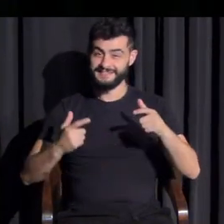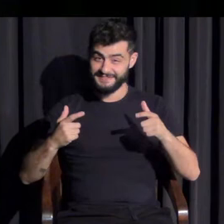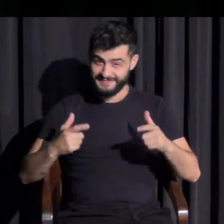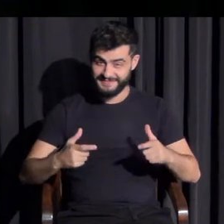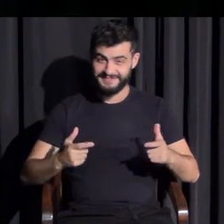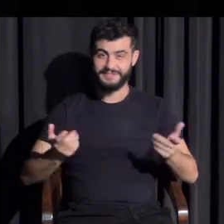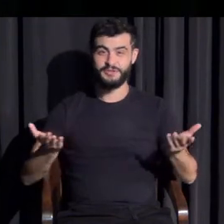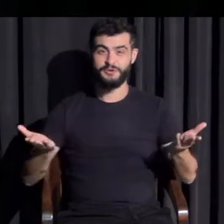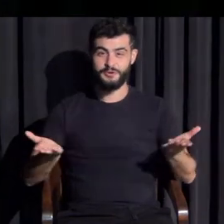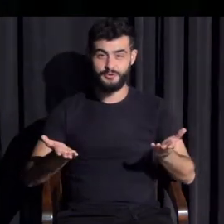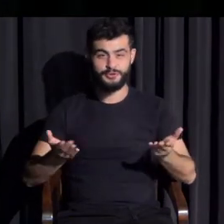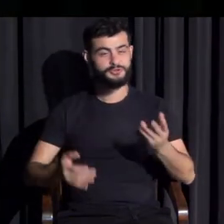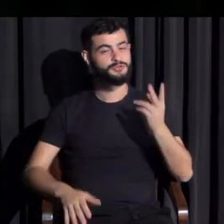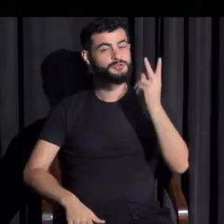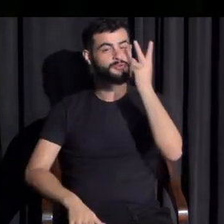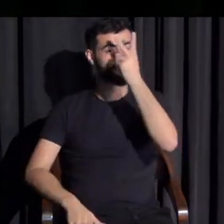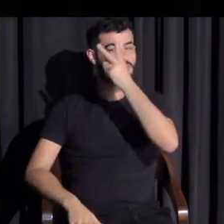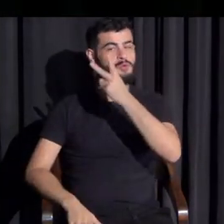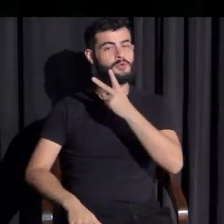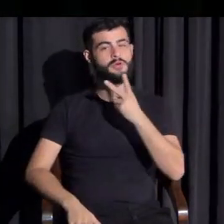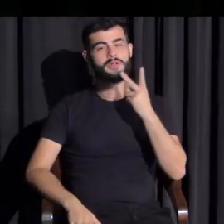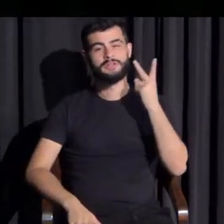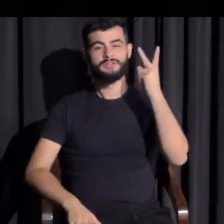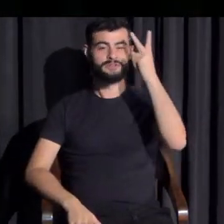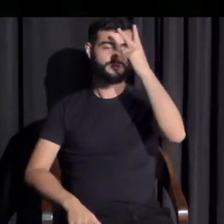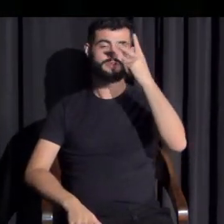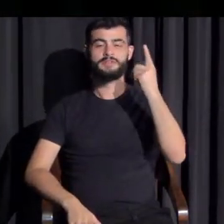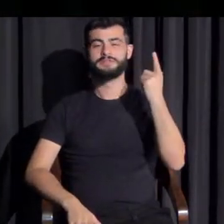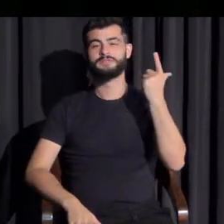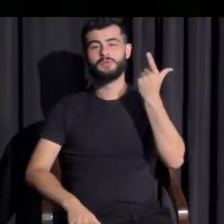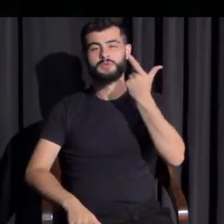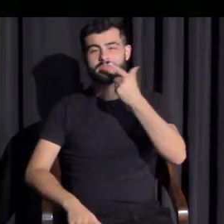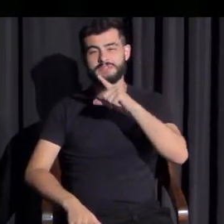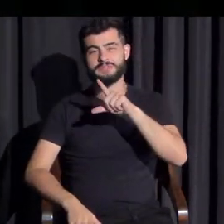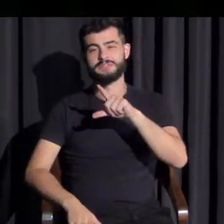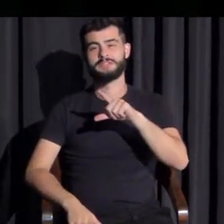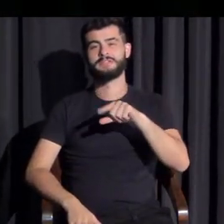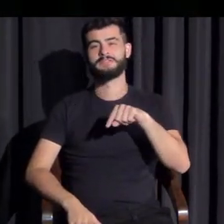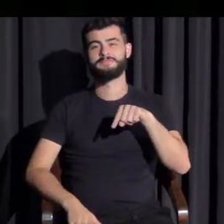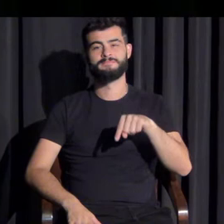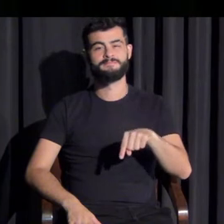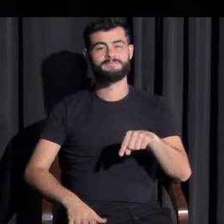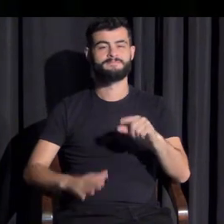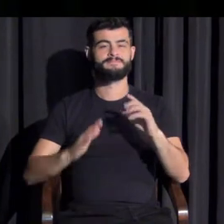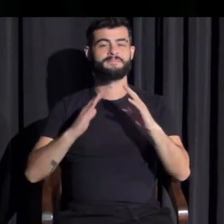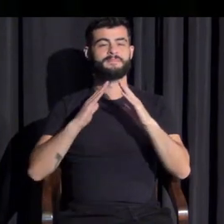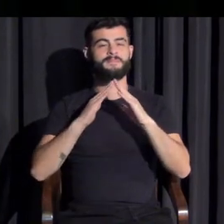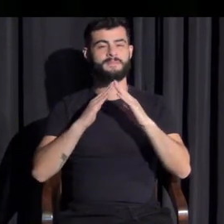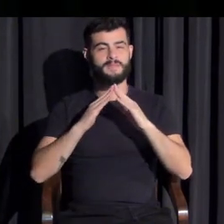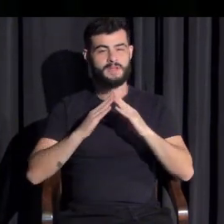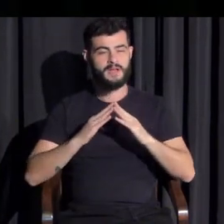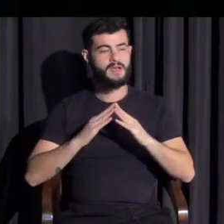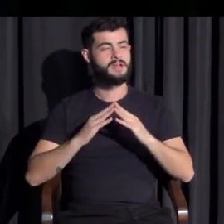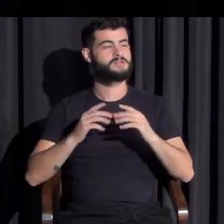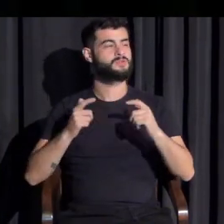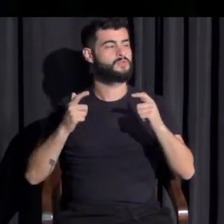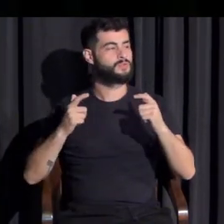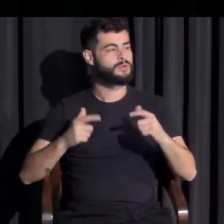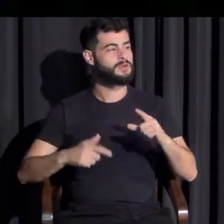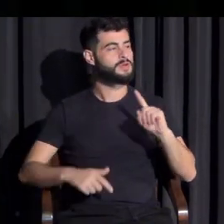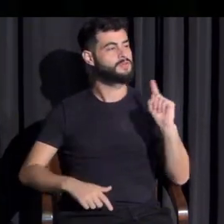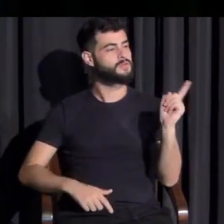nessas 2 horas, se torne uma casa, um lugar de moradia onde